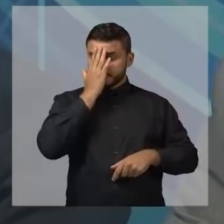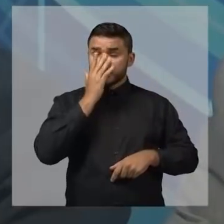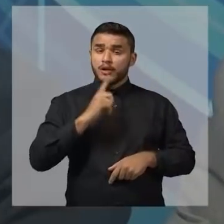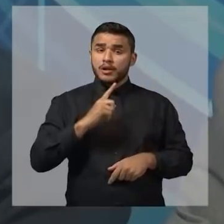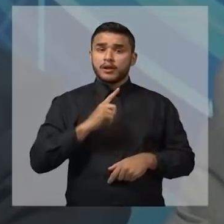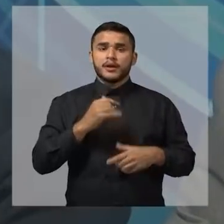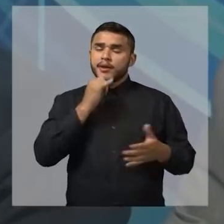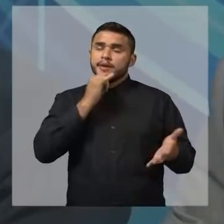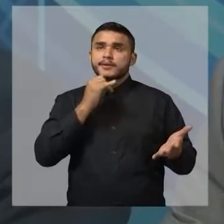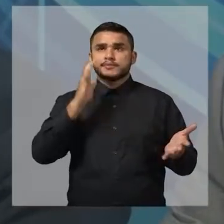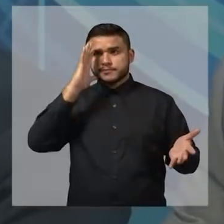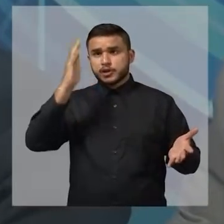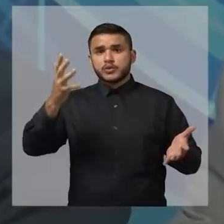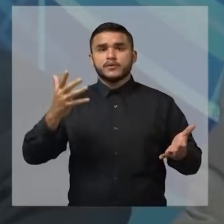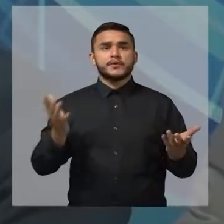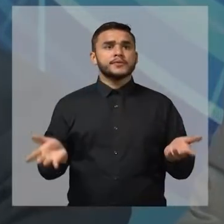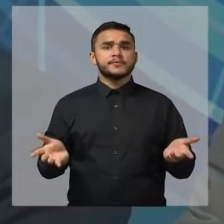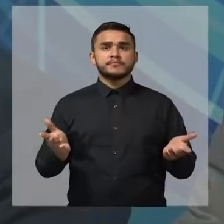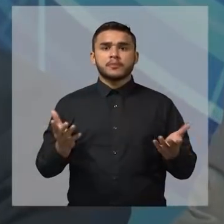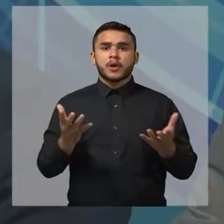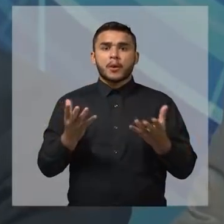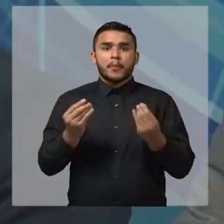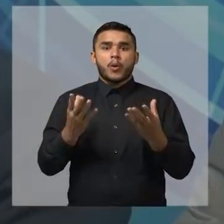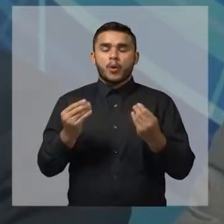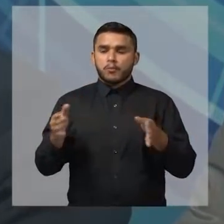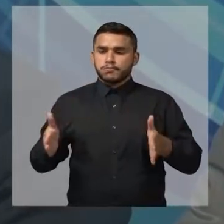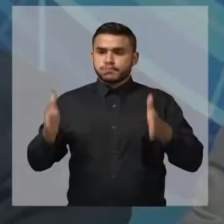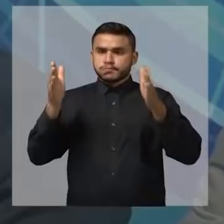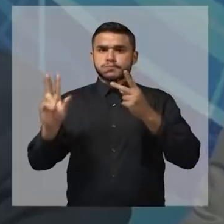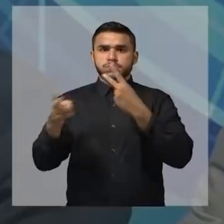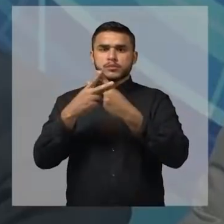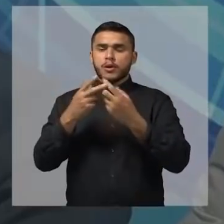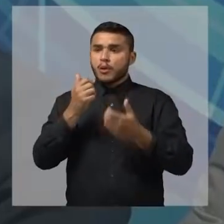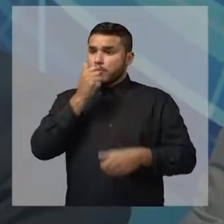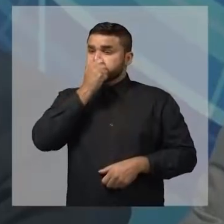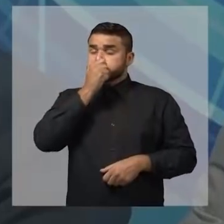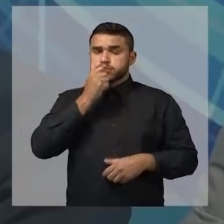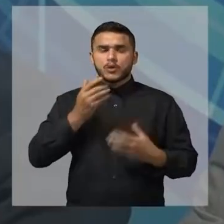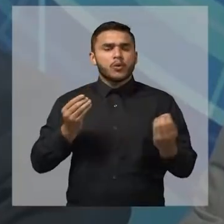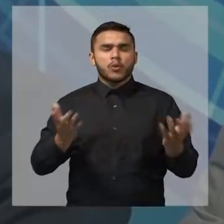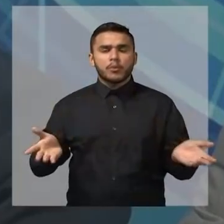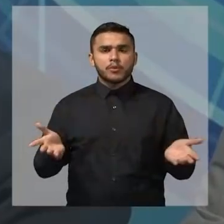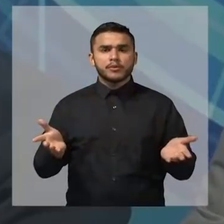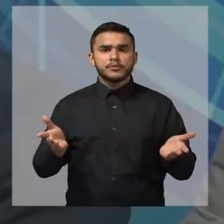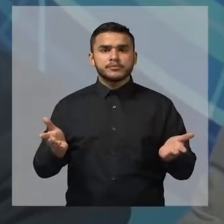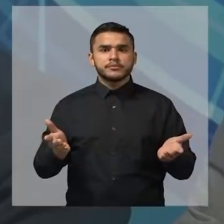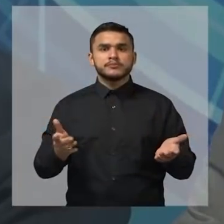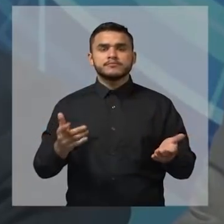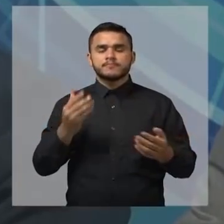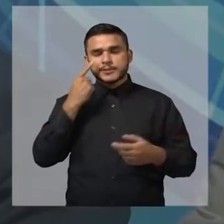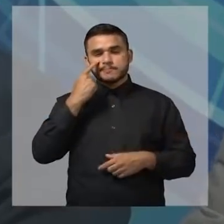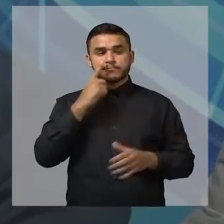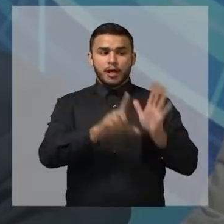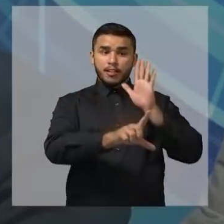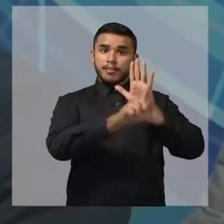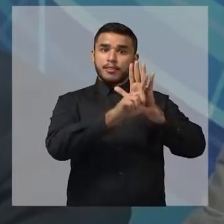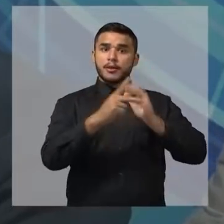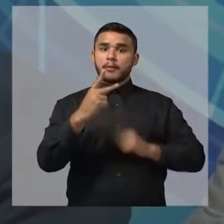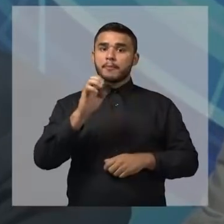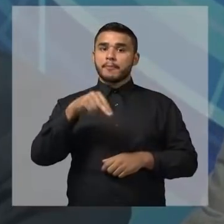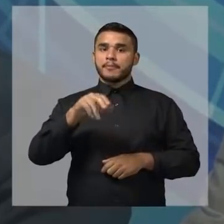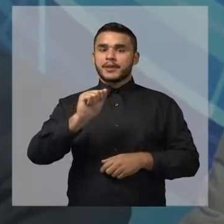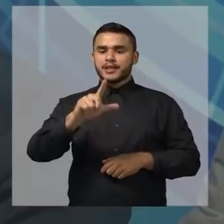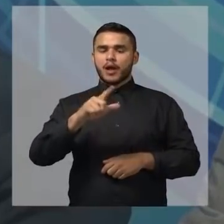como resolver superlotação de presídios, flexibilizando a aplicação da lei penal. Nós temos